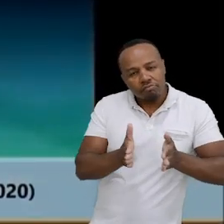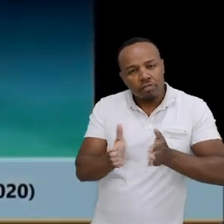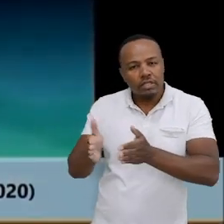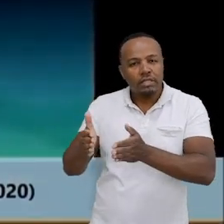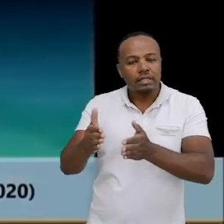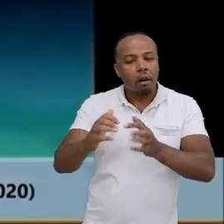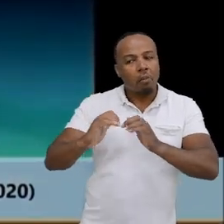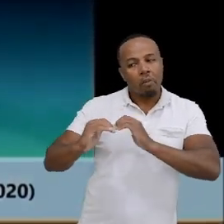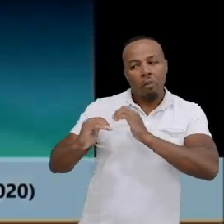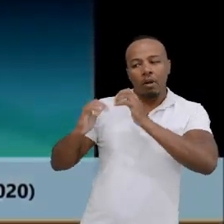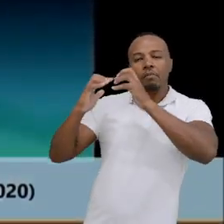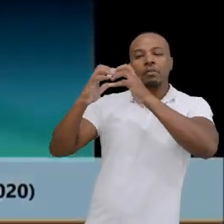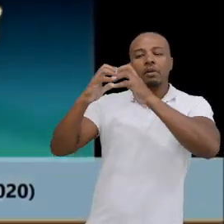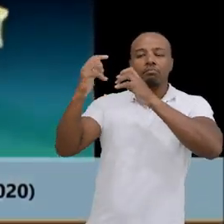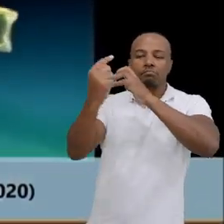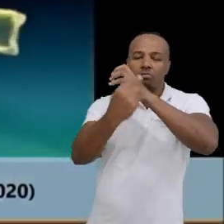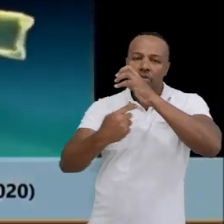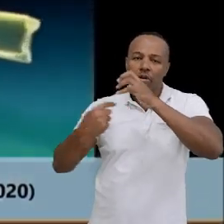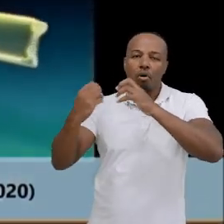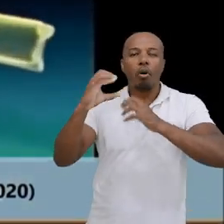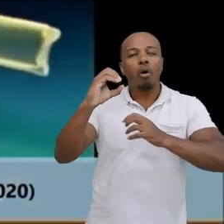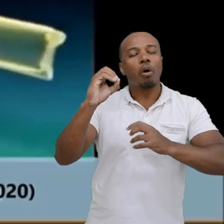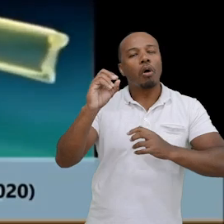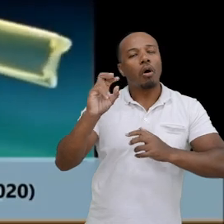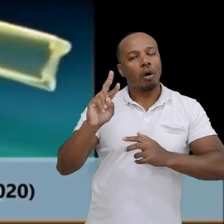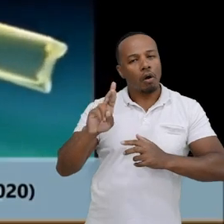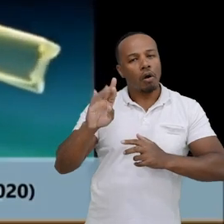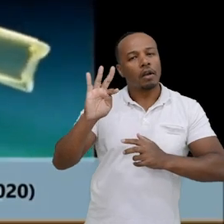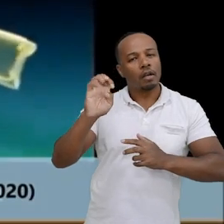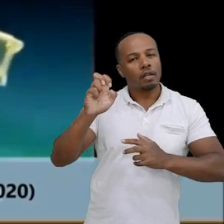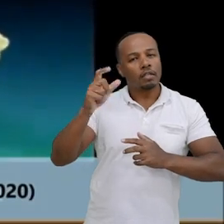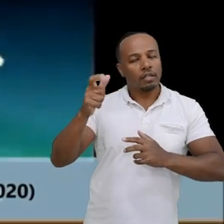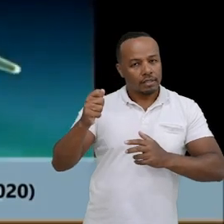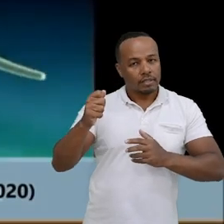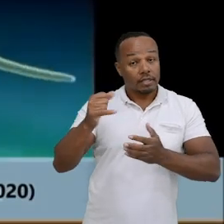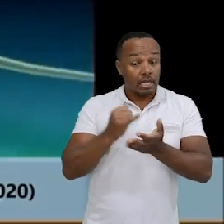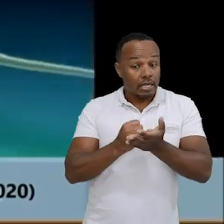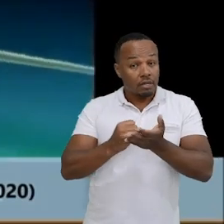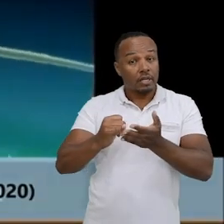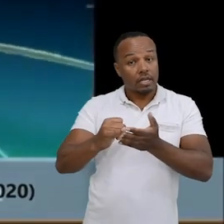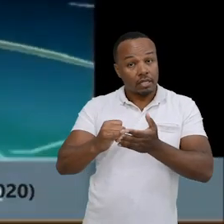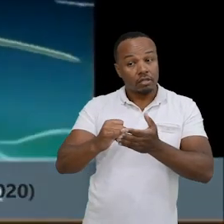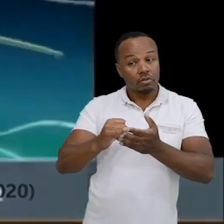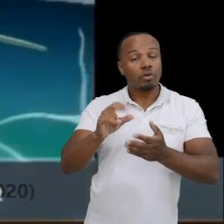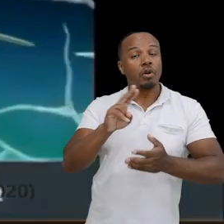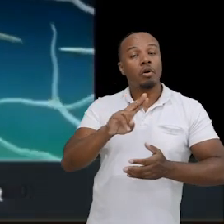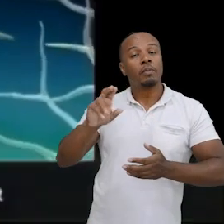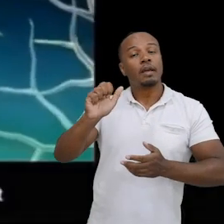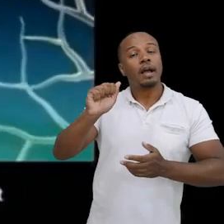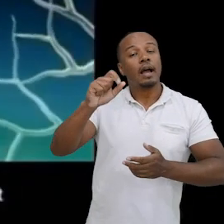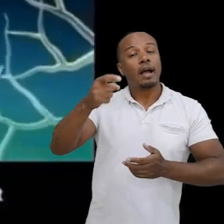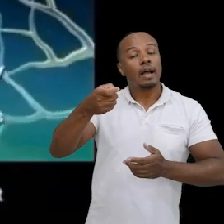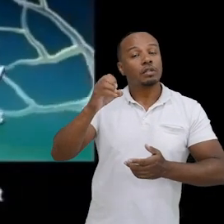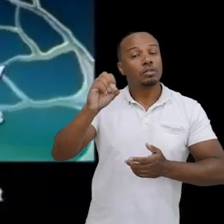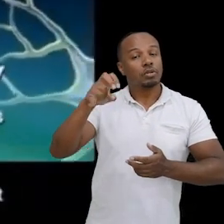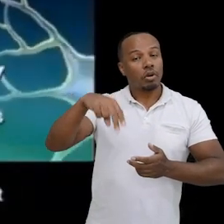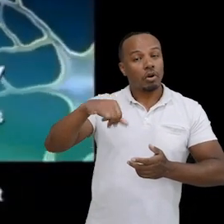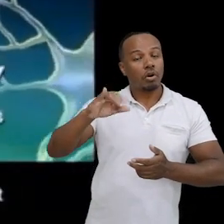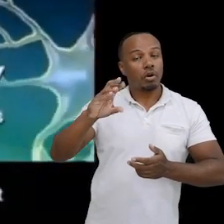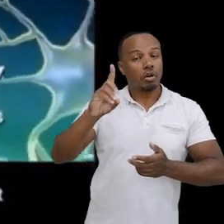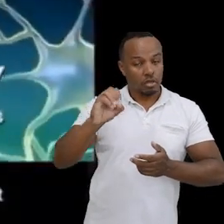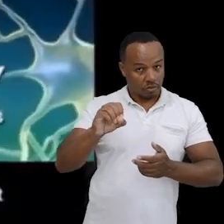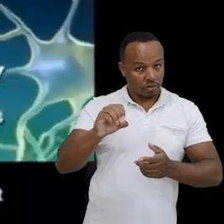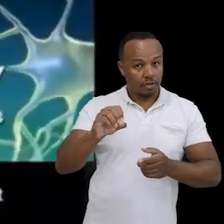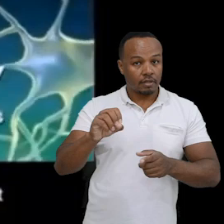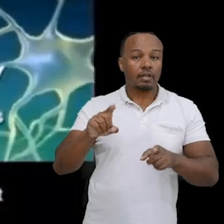para diversas partes do córtex cerebral e dão origem, então, aos axônios e